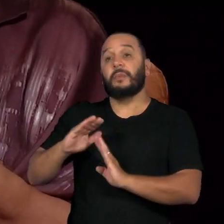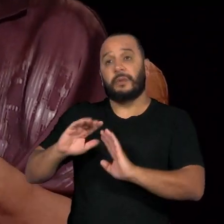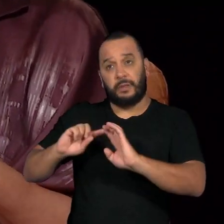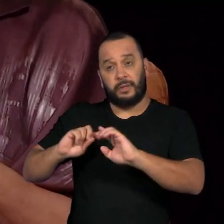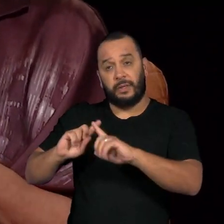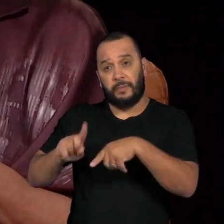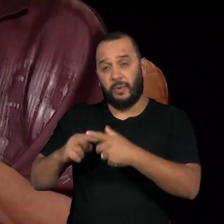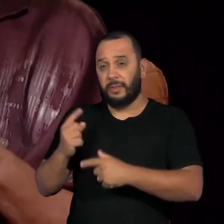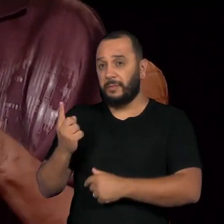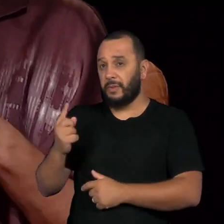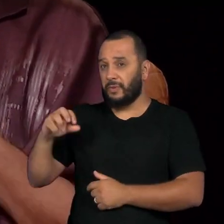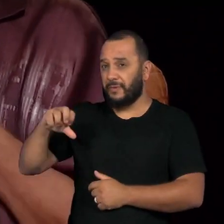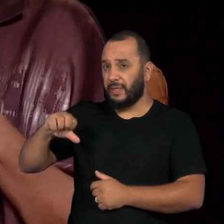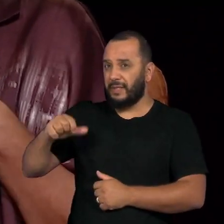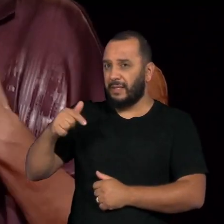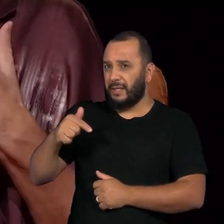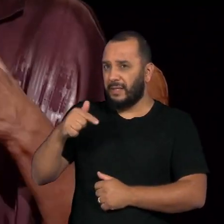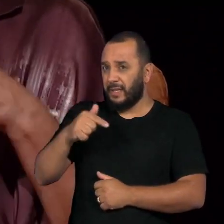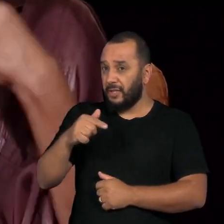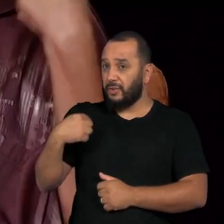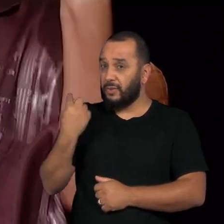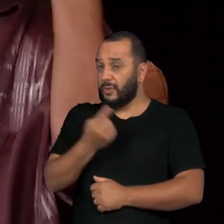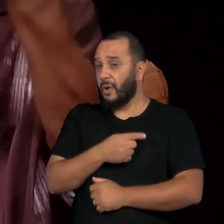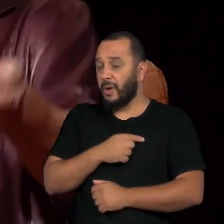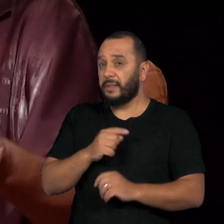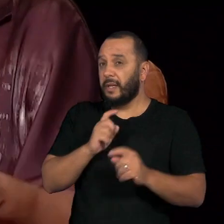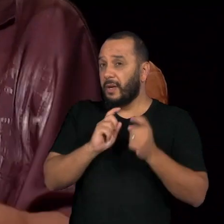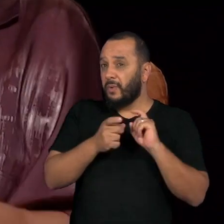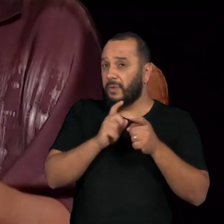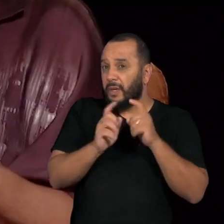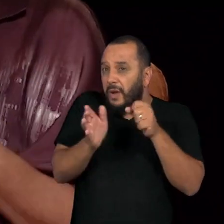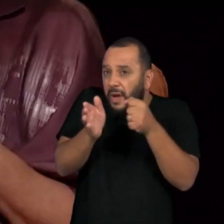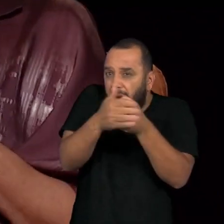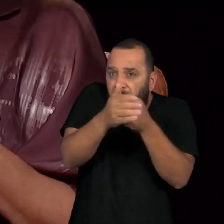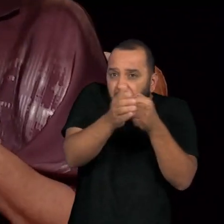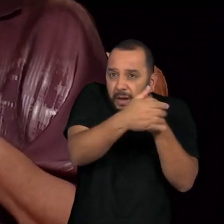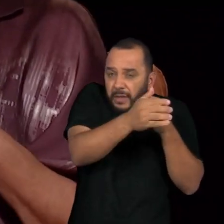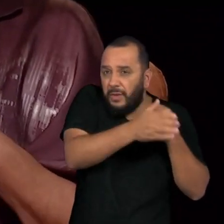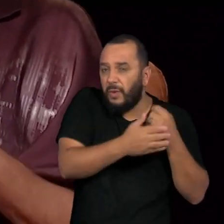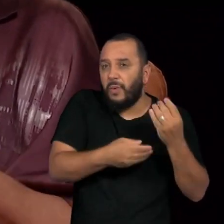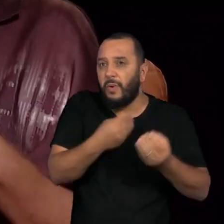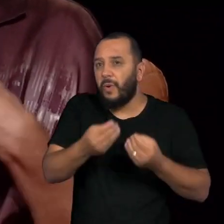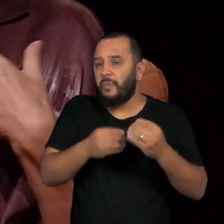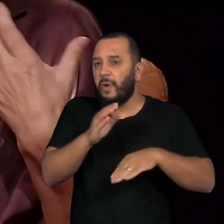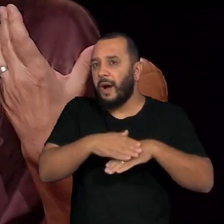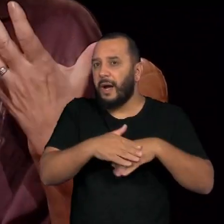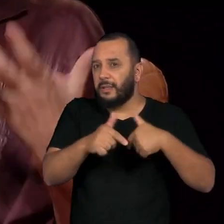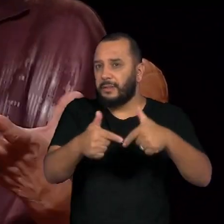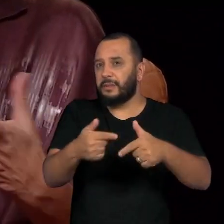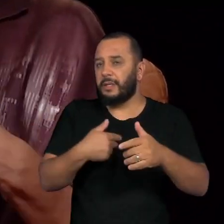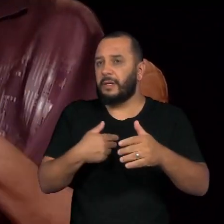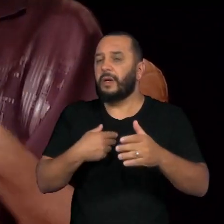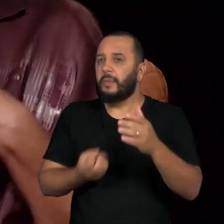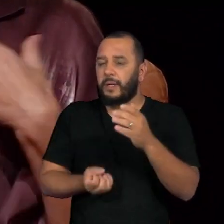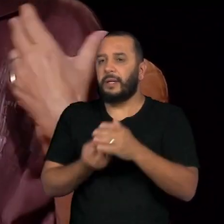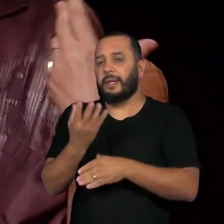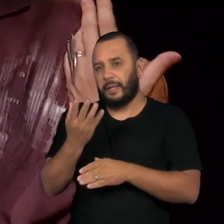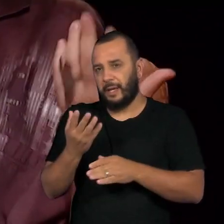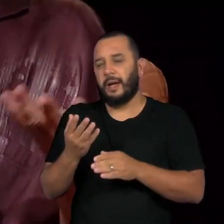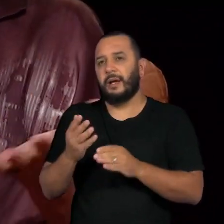77, né, as reuniões clandestinas para deliberar sobre a criação do DCE da